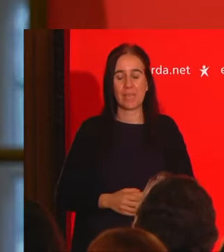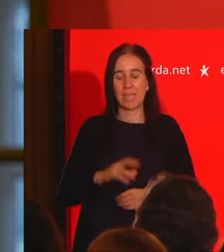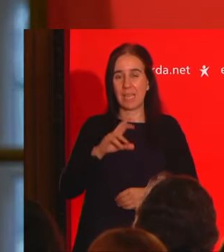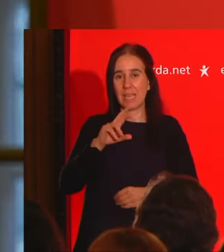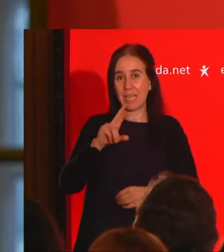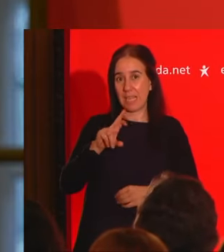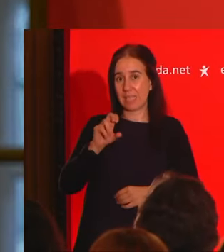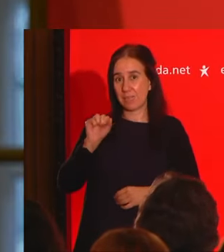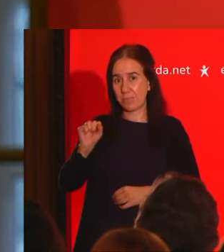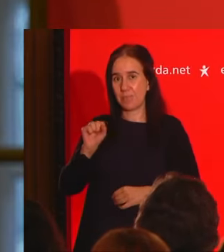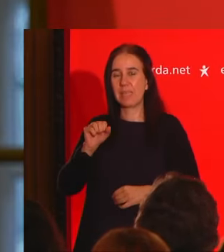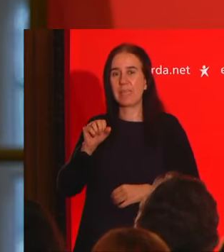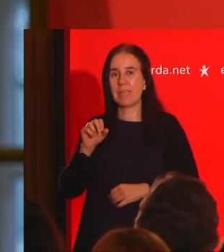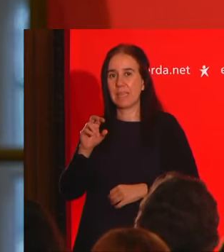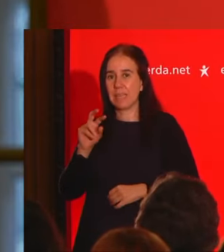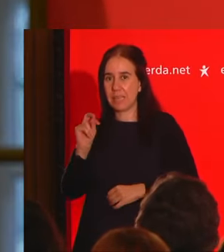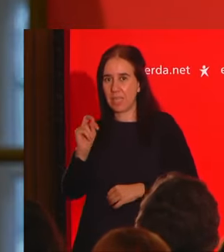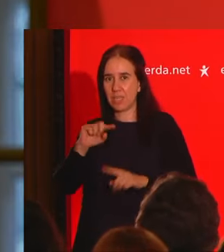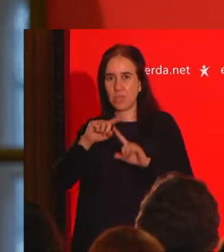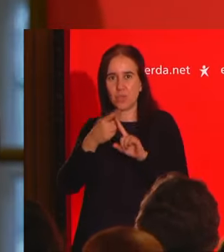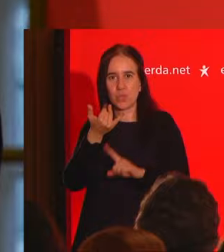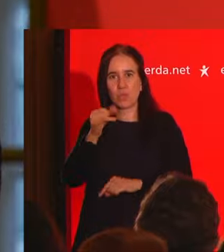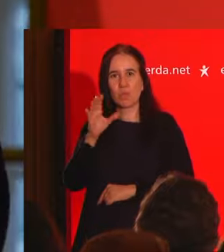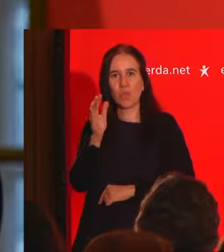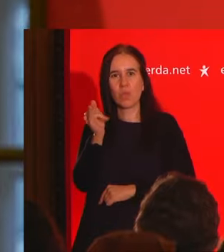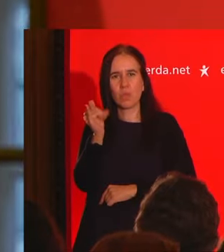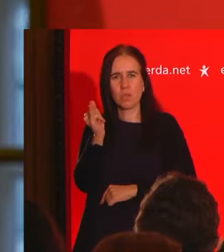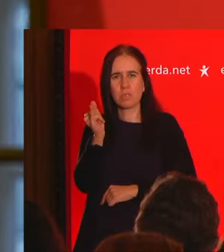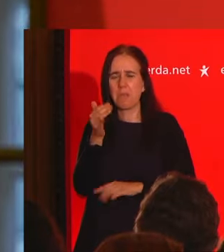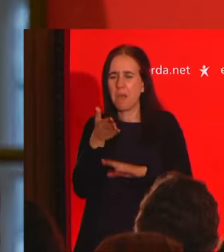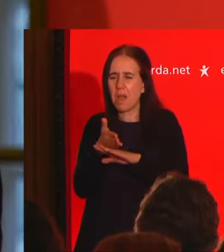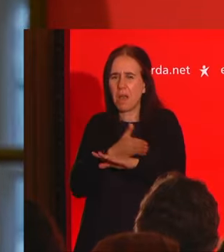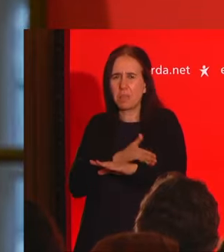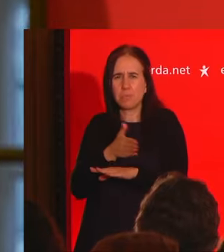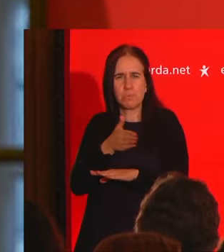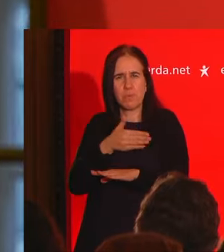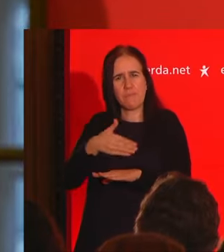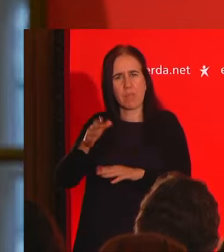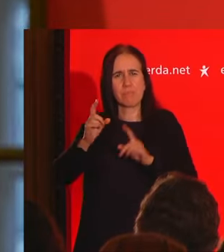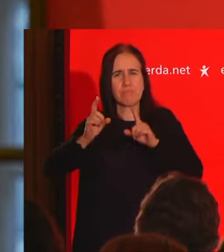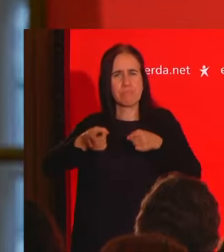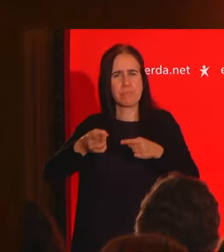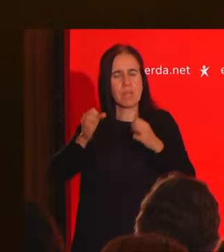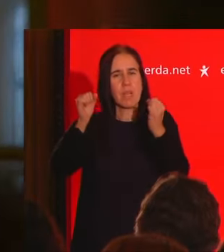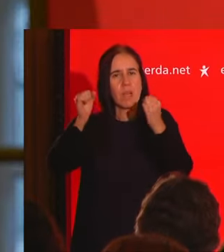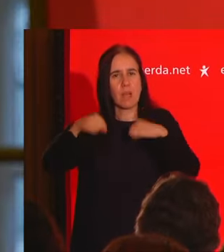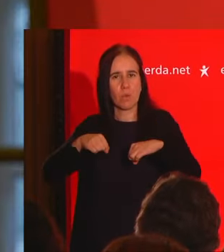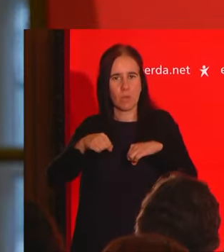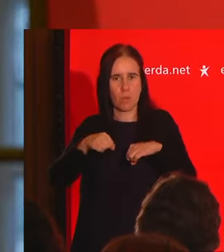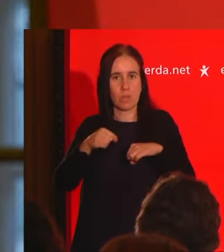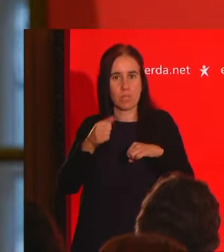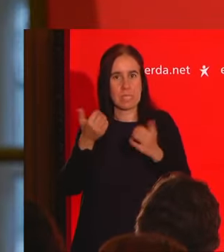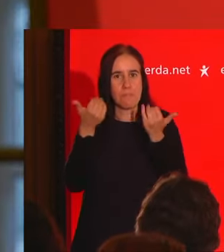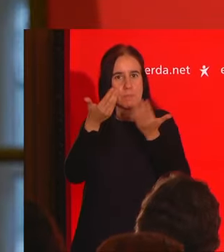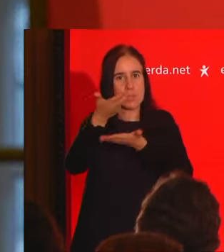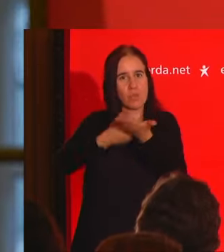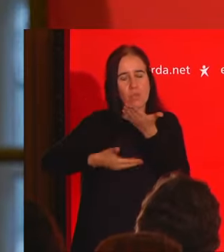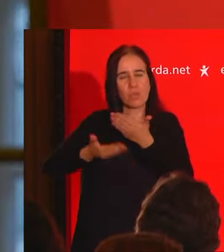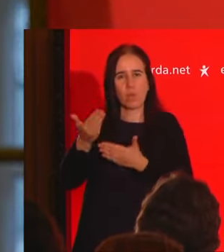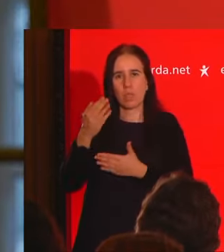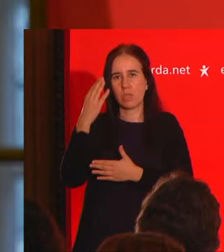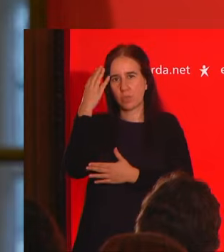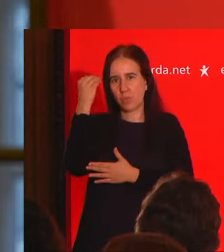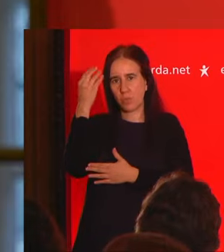3, de 2012, aconteceu pouco antes da entrada em vigor de um acordo de troca de informações com a